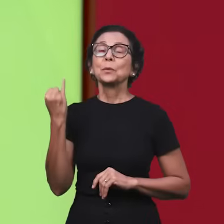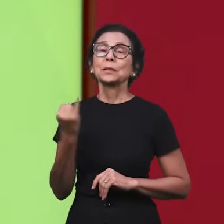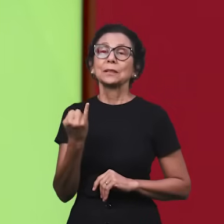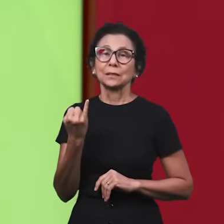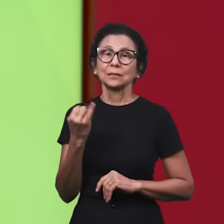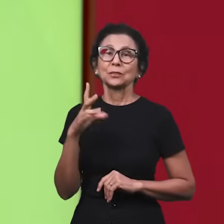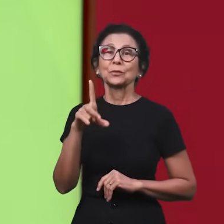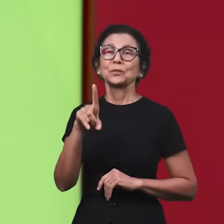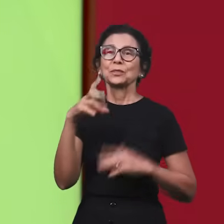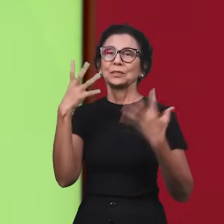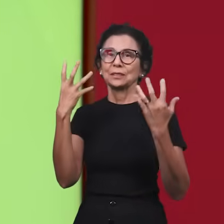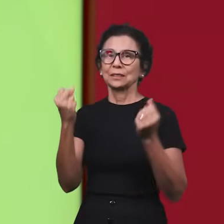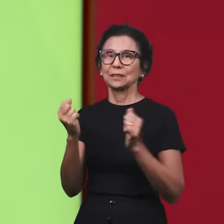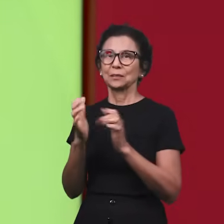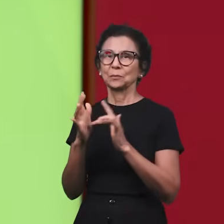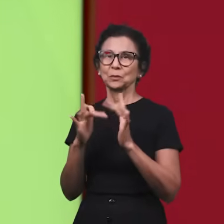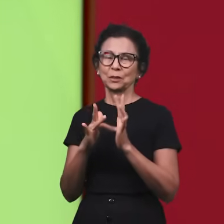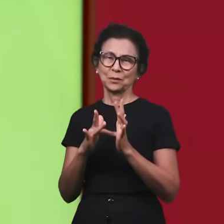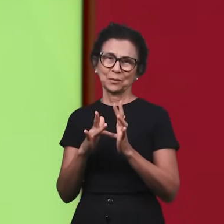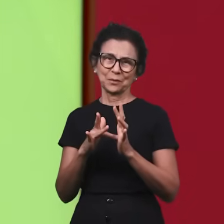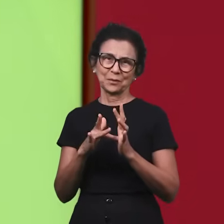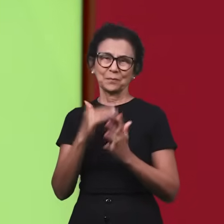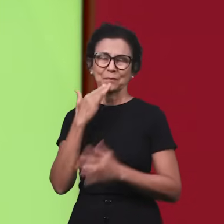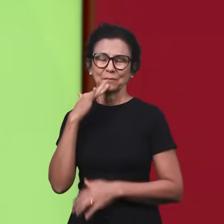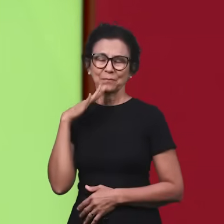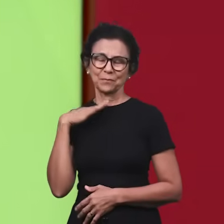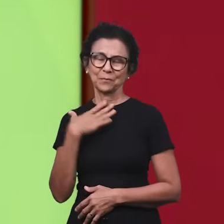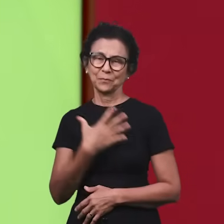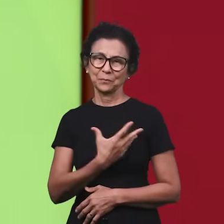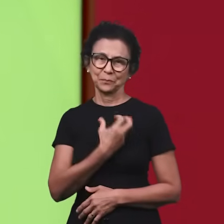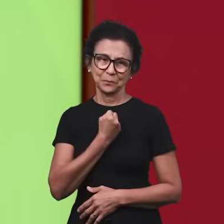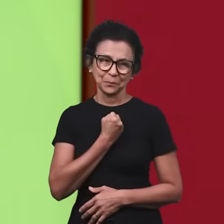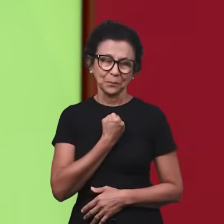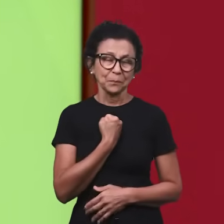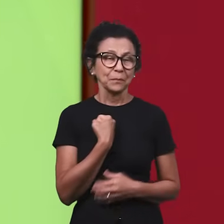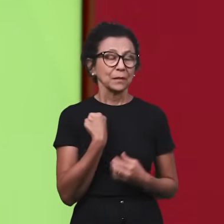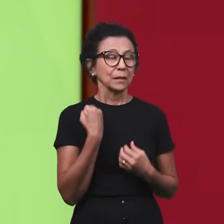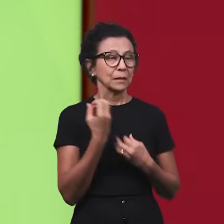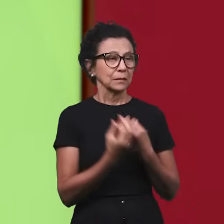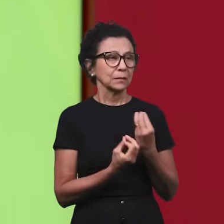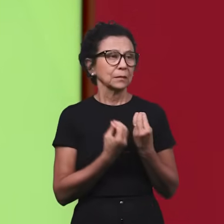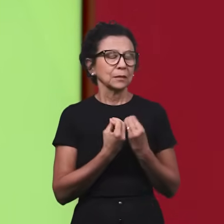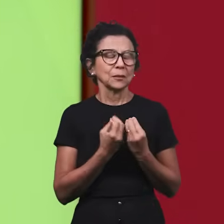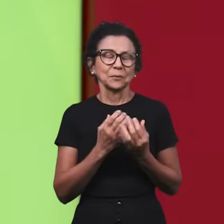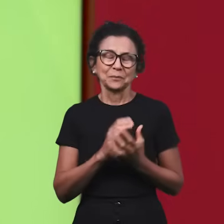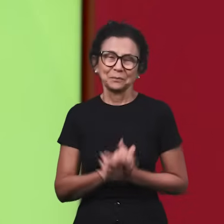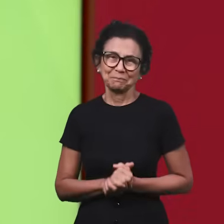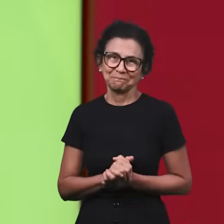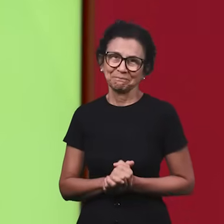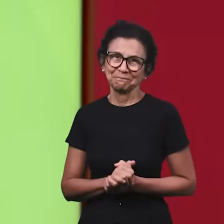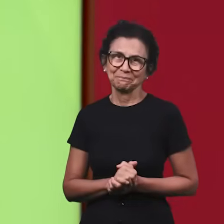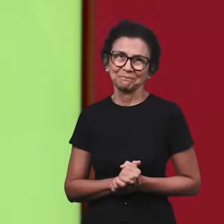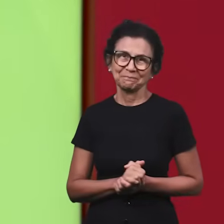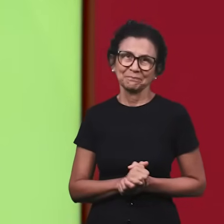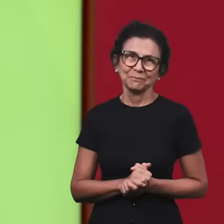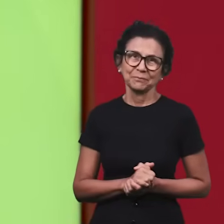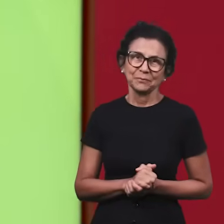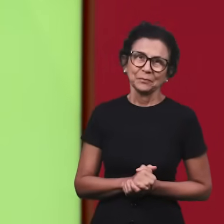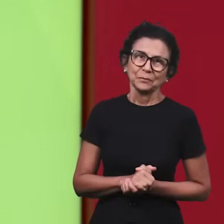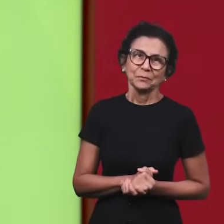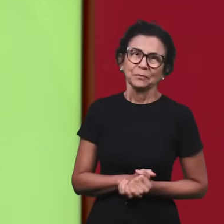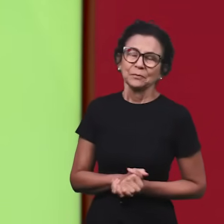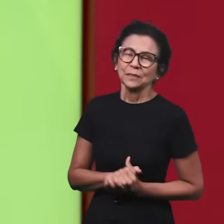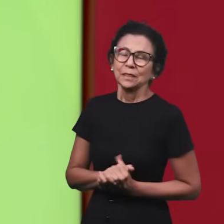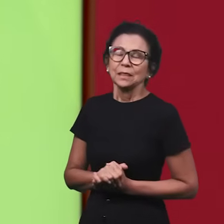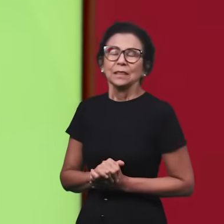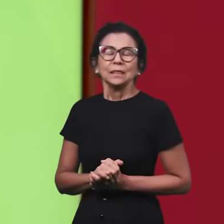dissemos sim ao Senhor Jesus, o nosso Salvador. Nós queremos saber como que o nosso Senhor também